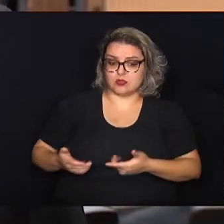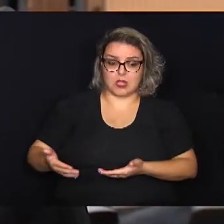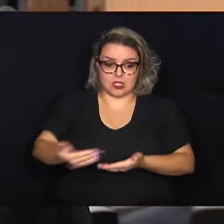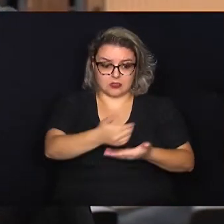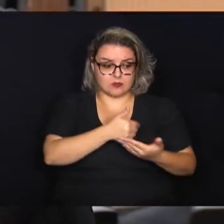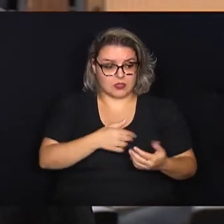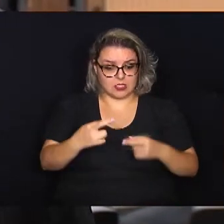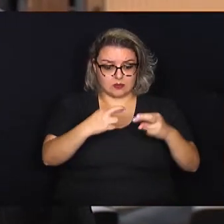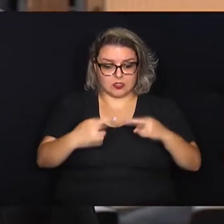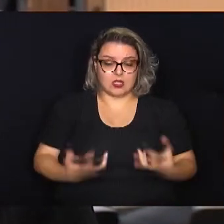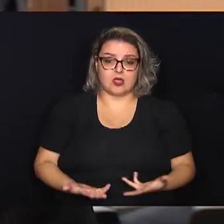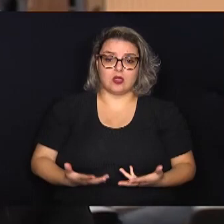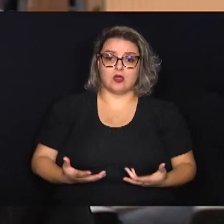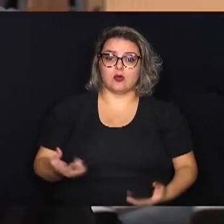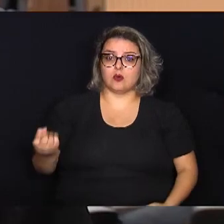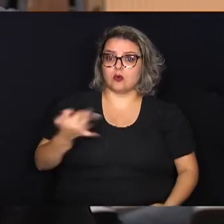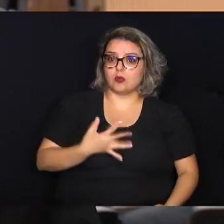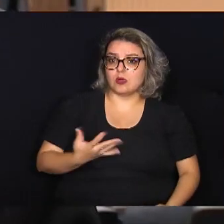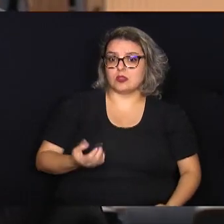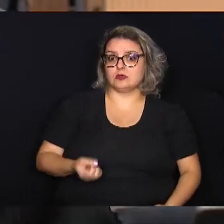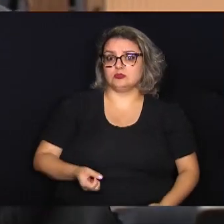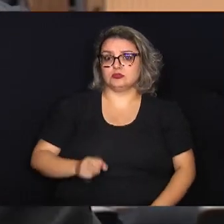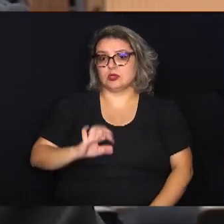um embasamento nesse sentido, a gente vai poder